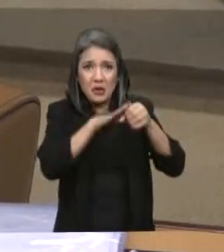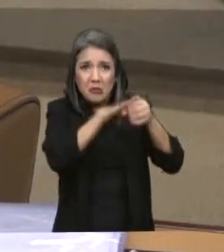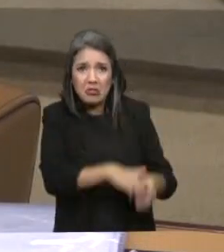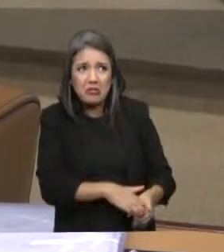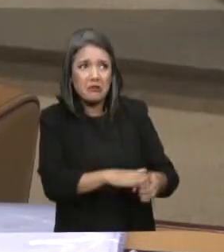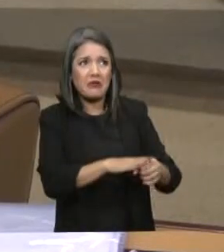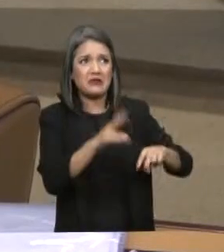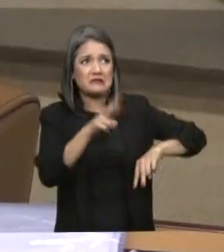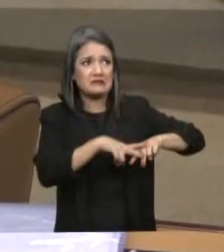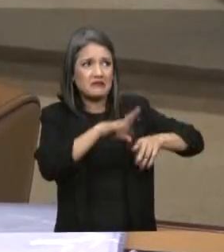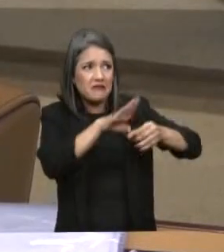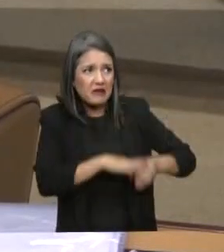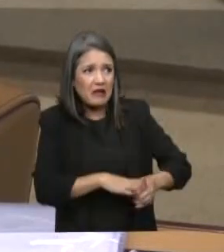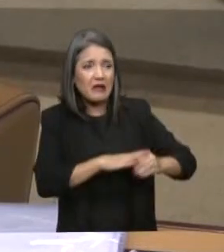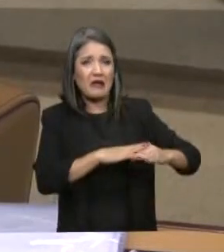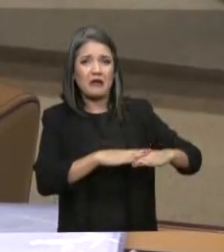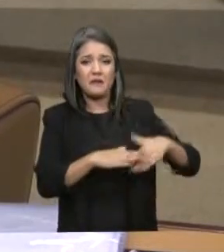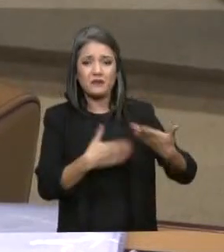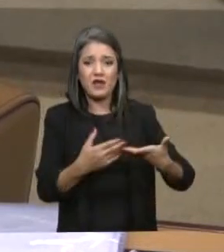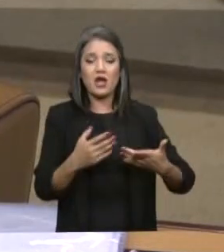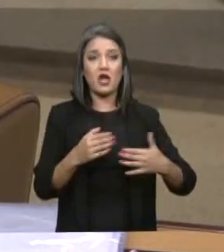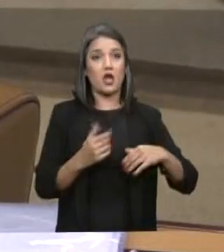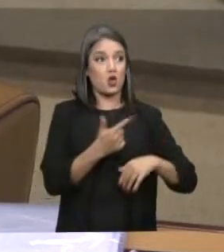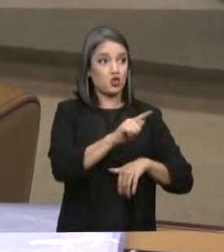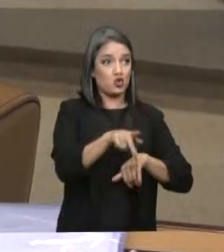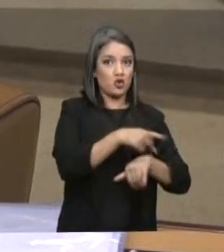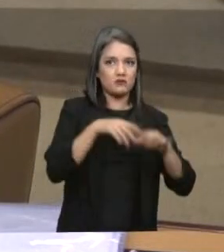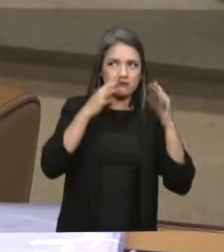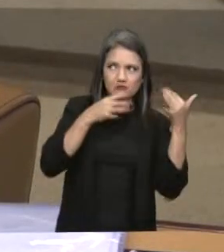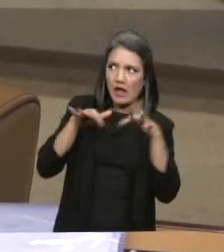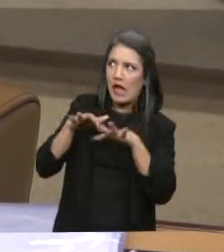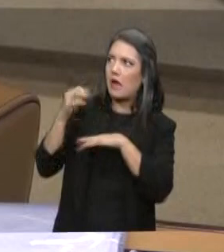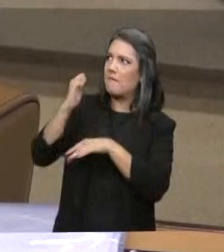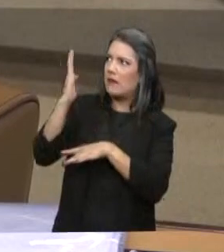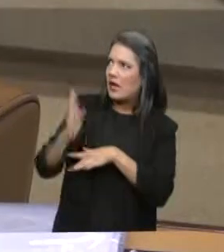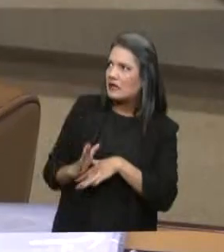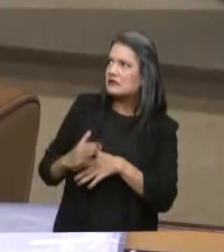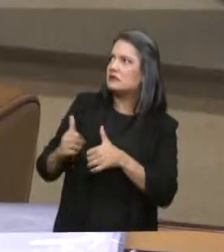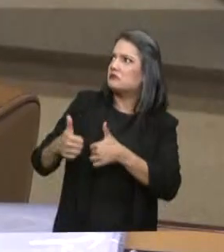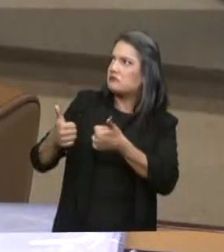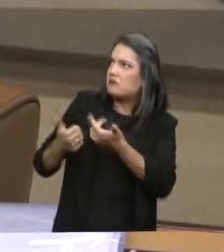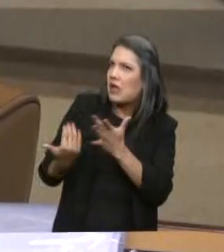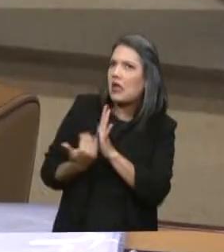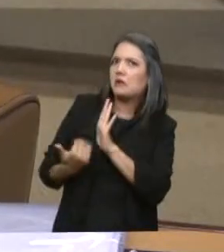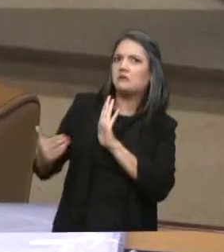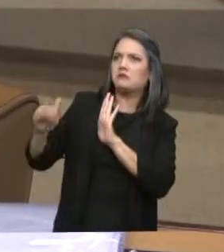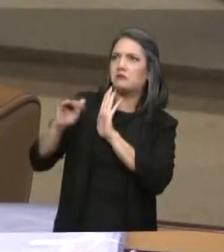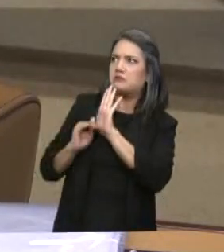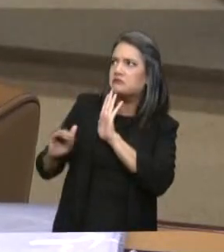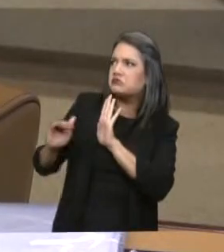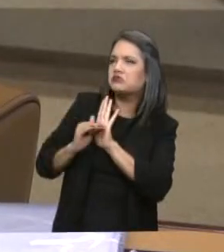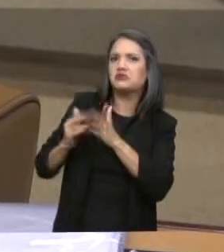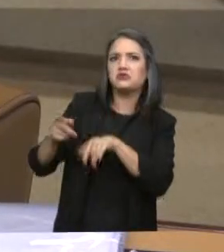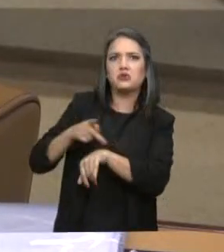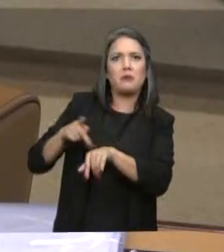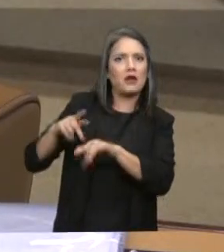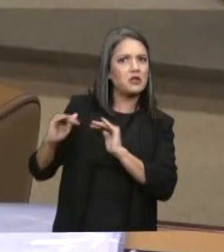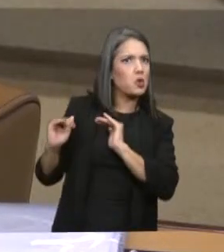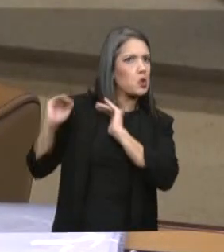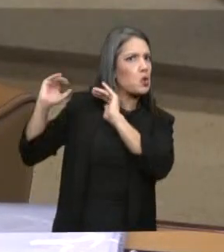nós temos um status do plano internacional nós somos considerados um dos maiores países do